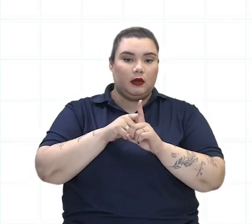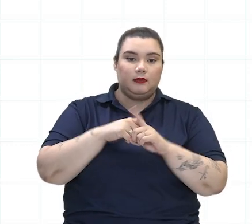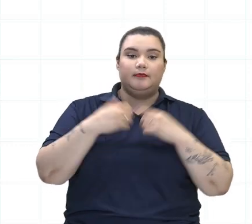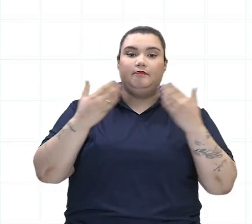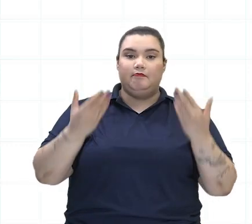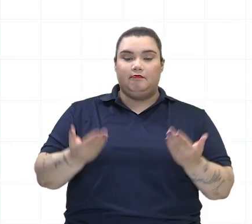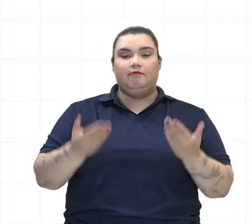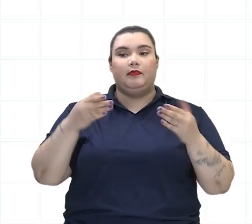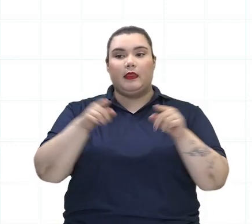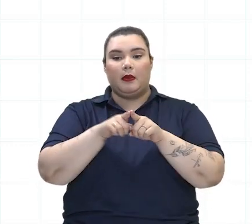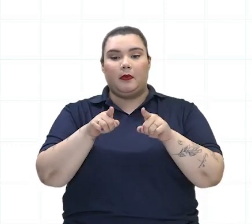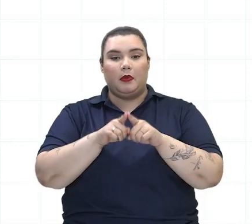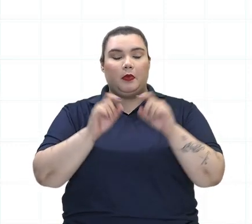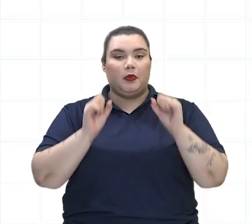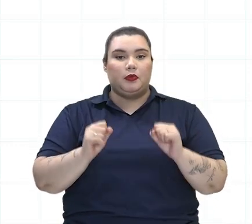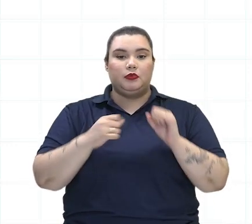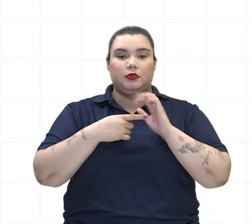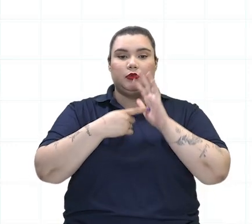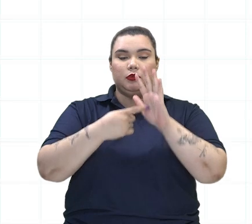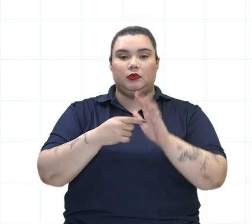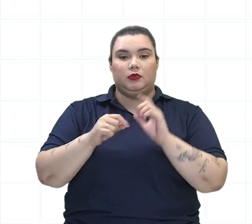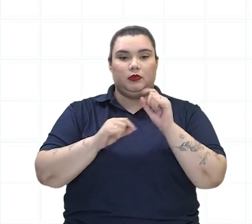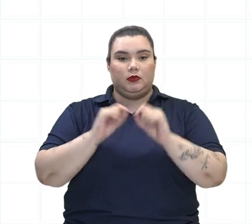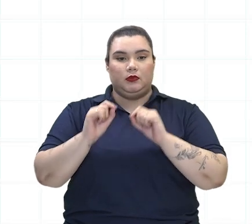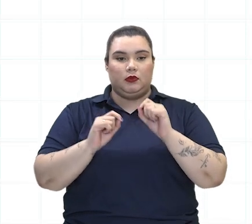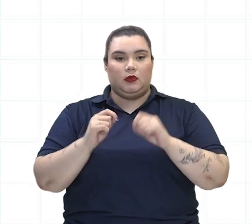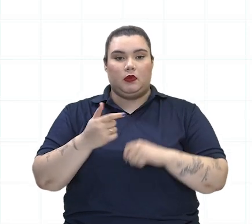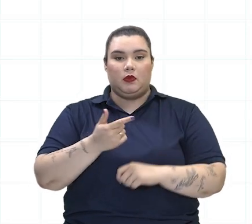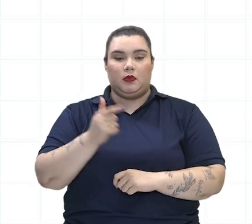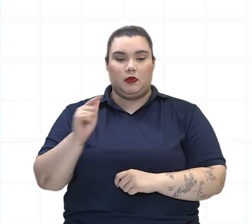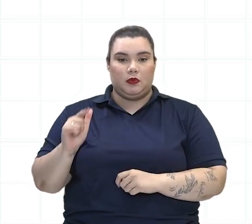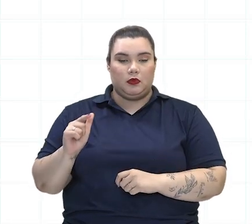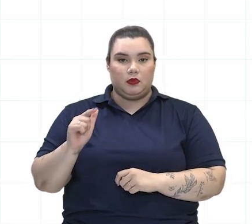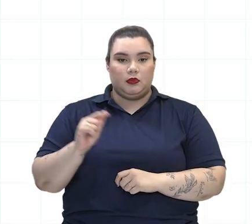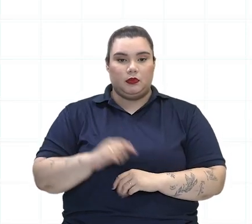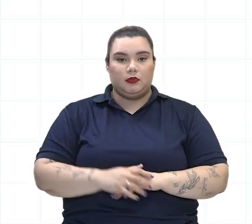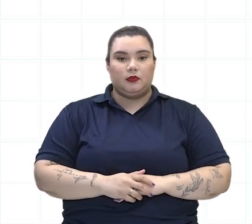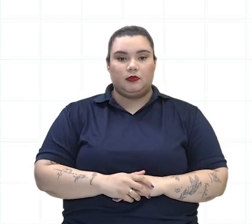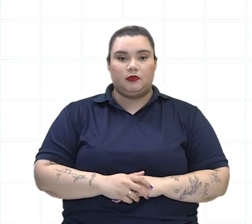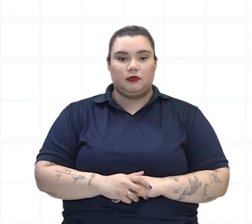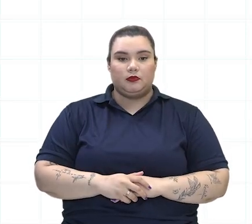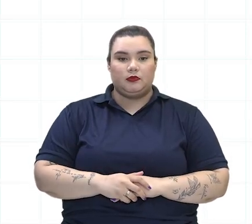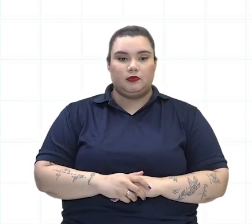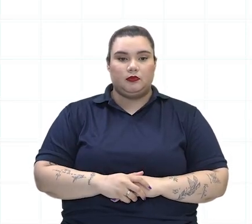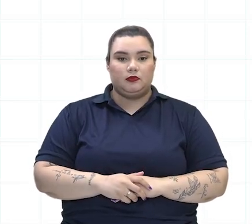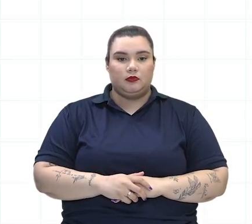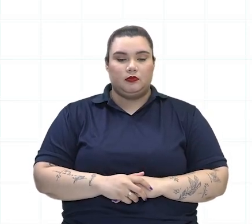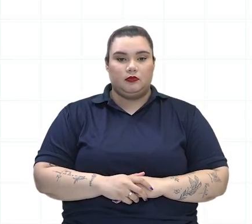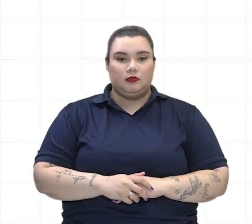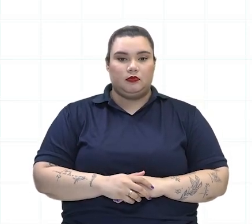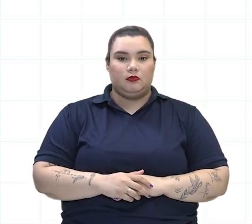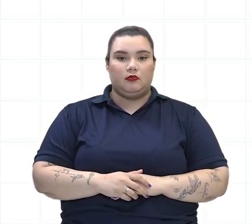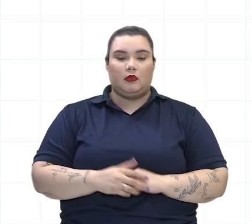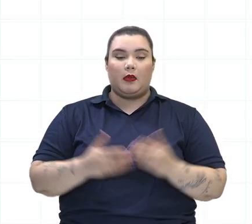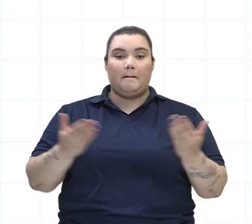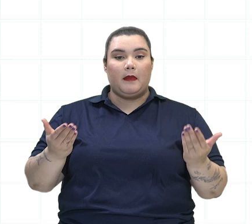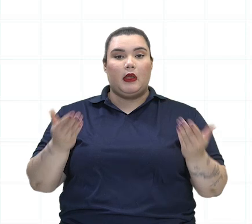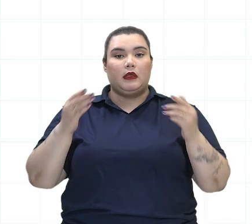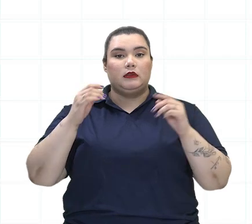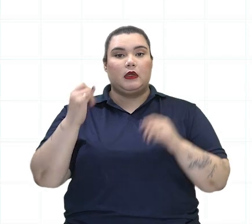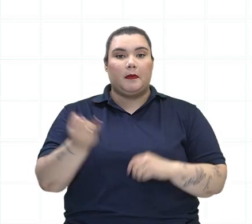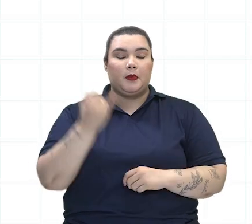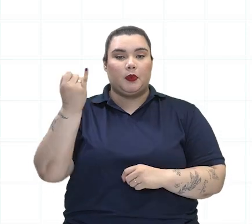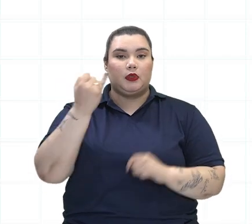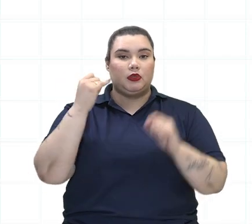pode colocar, deixa eu só colocar o nosso mapa de volta no centro, talvez a gente não consiga, mas o que é importante a gente colocar?